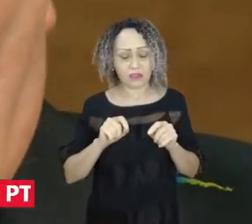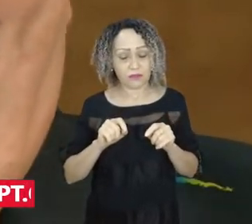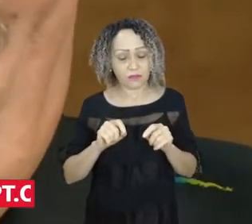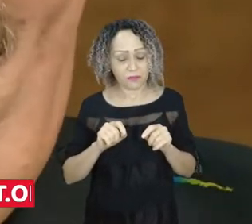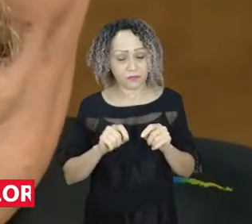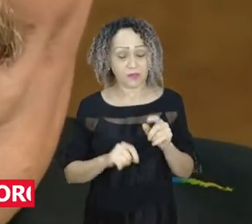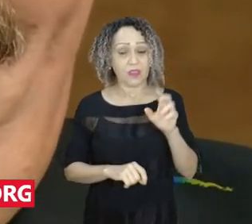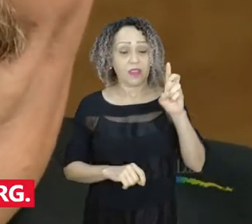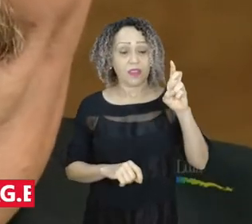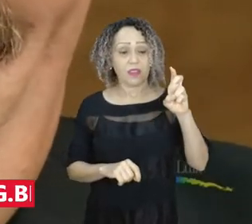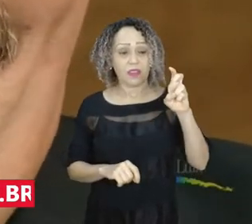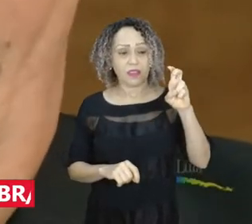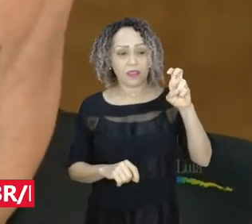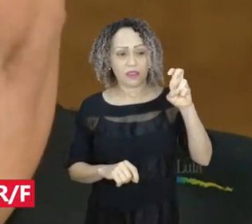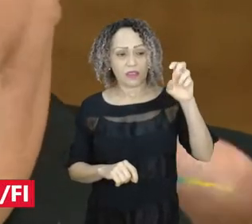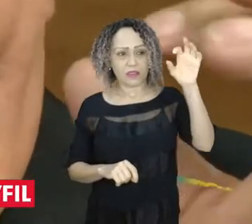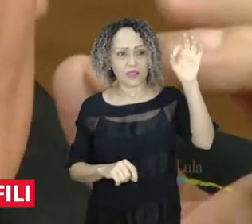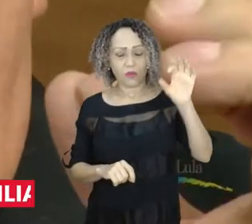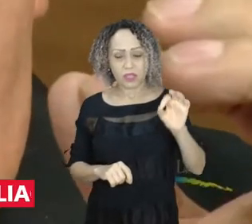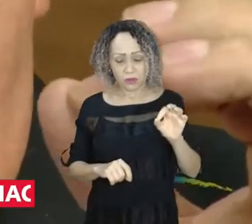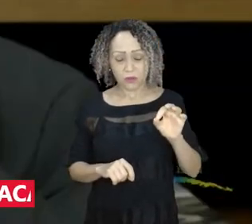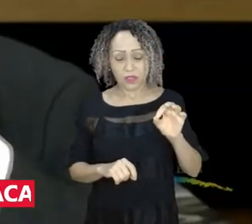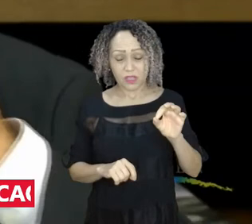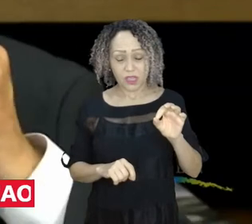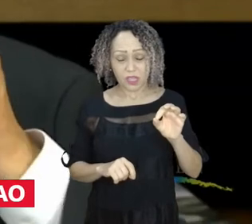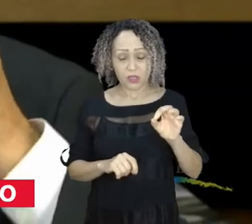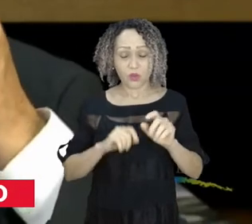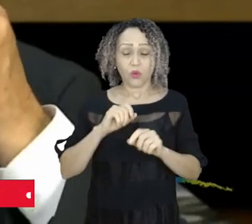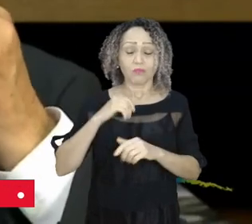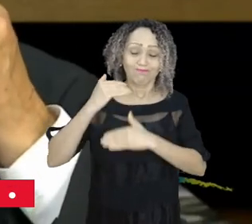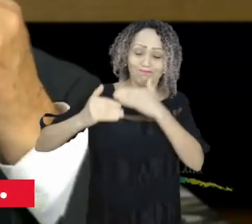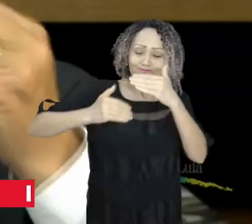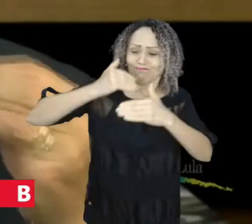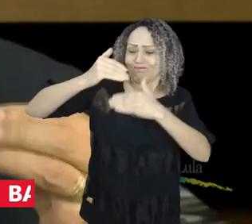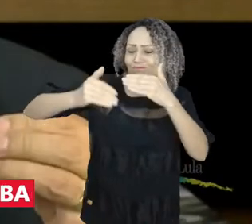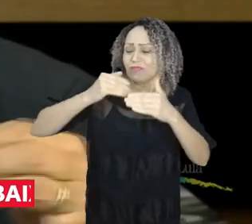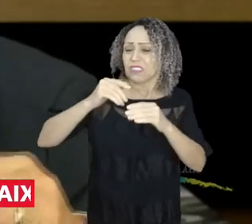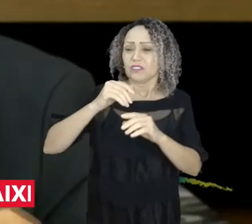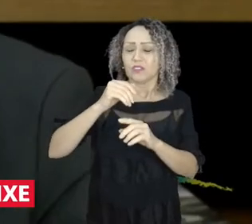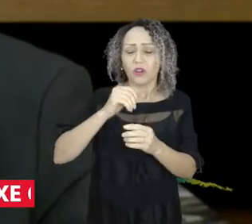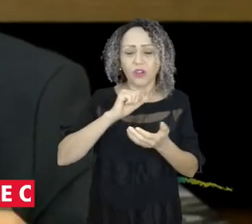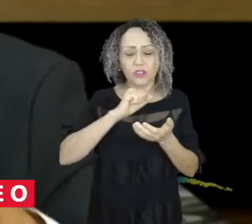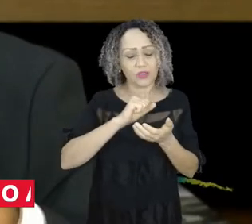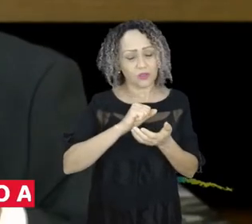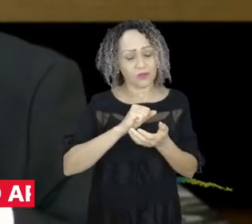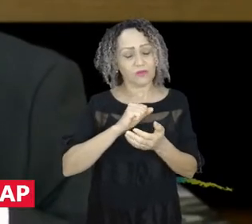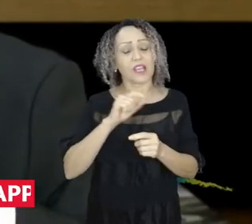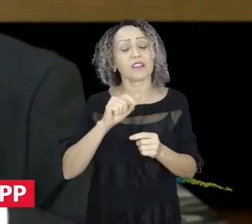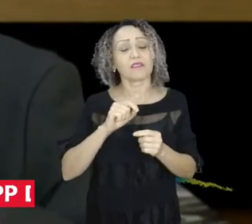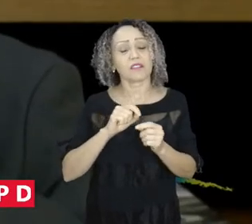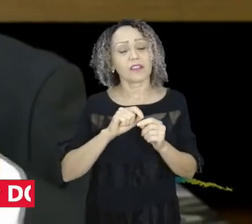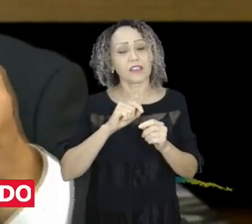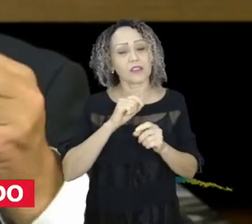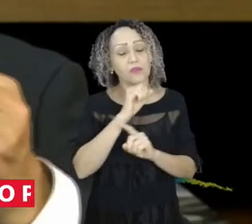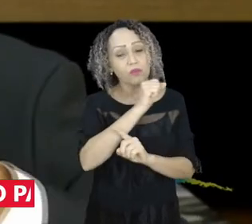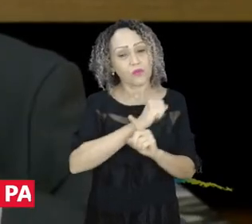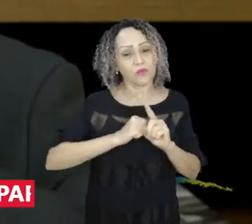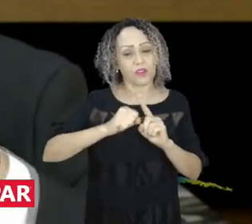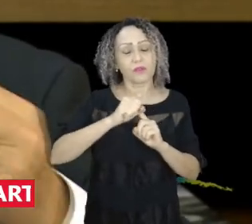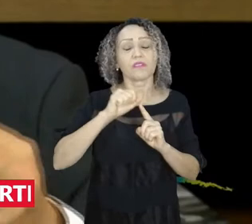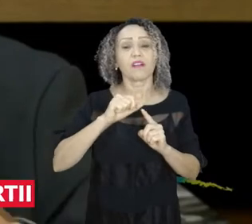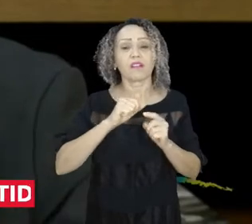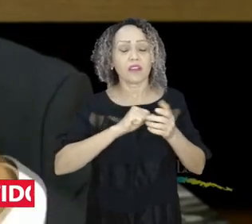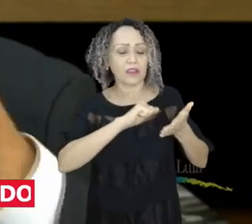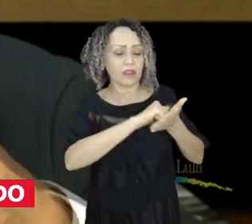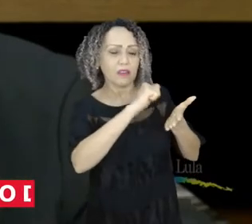nossos programas sociais. Ou seja, por quê? Porque a pessoa é cadastrada, nós temos todas as informações